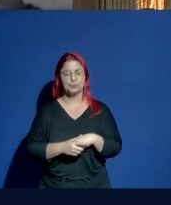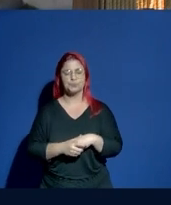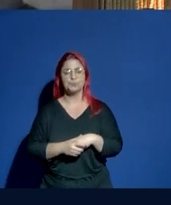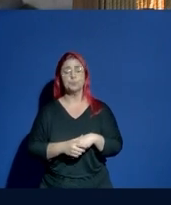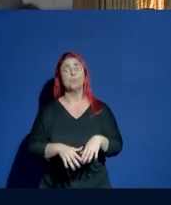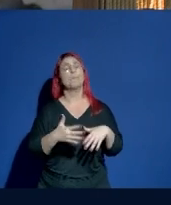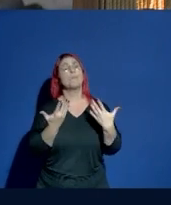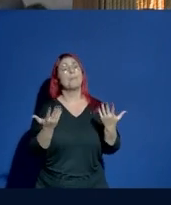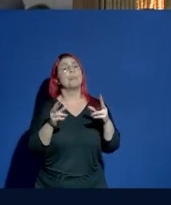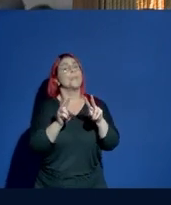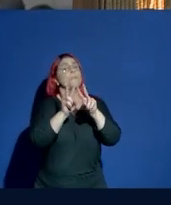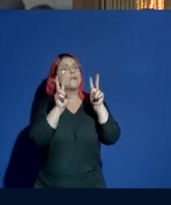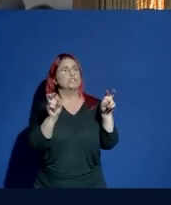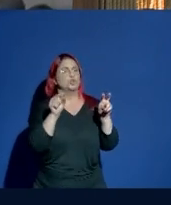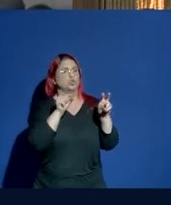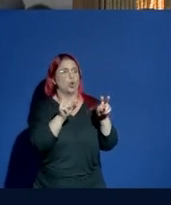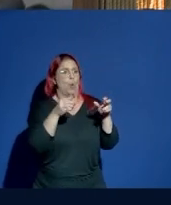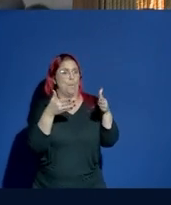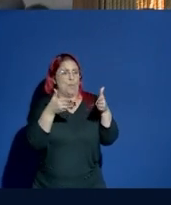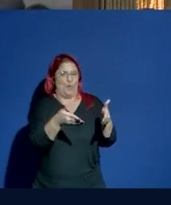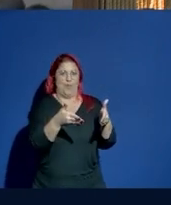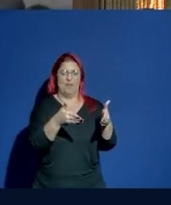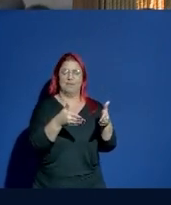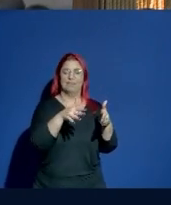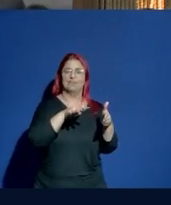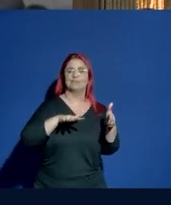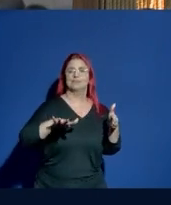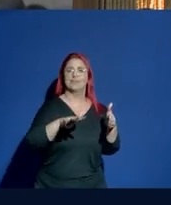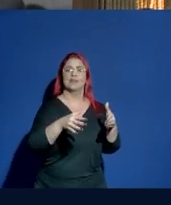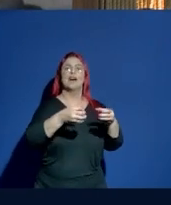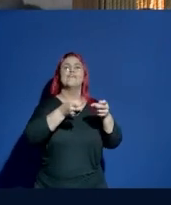Quando a gente olha o setor, né, de ovos hoje,